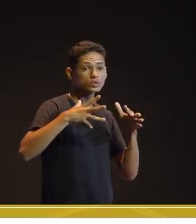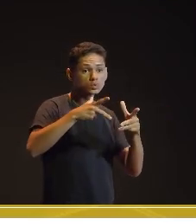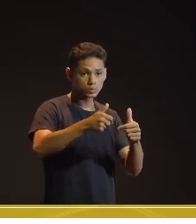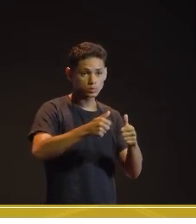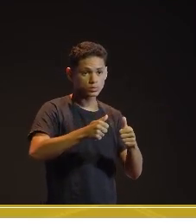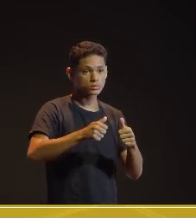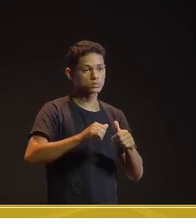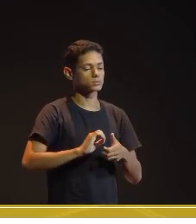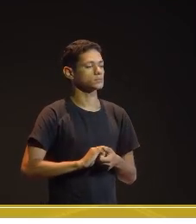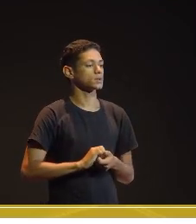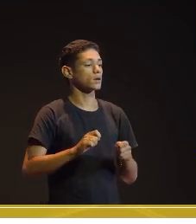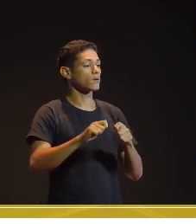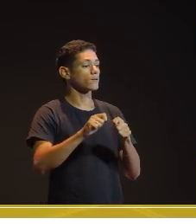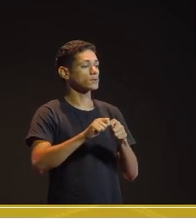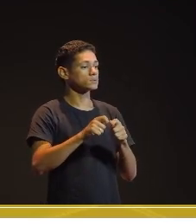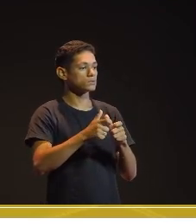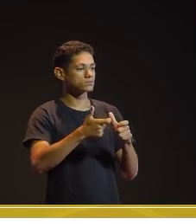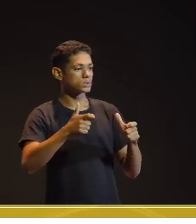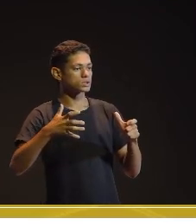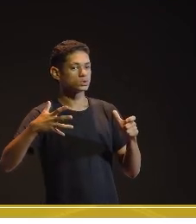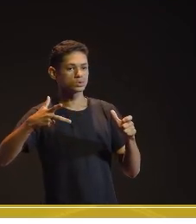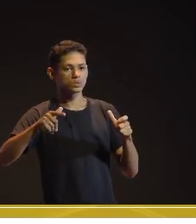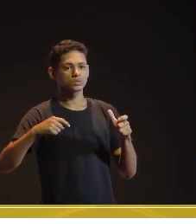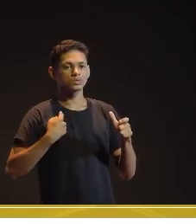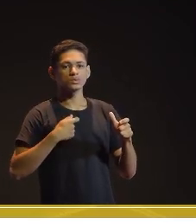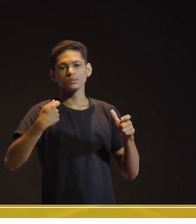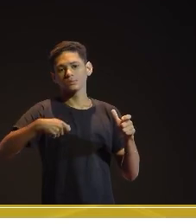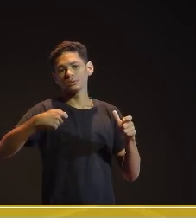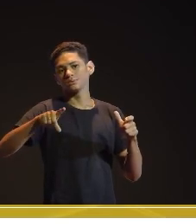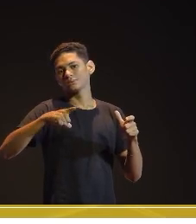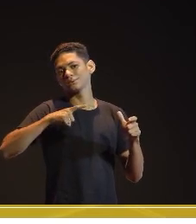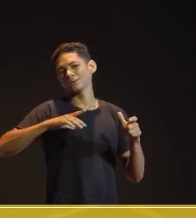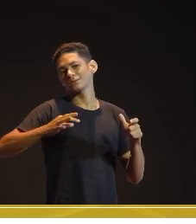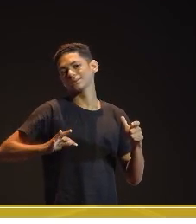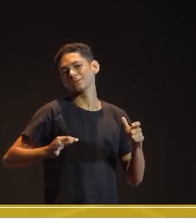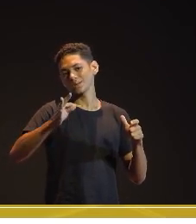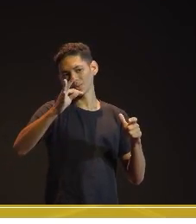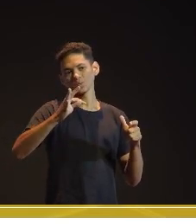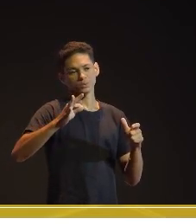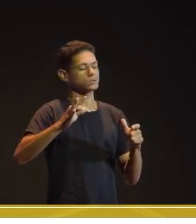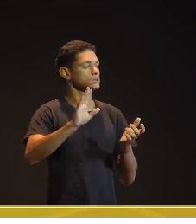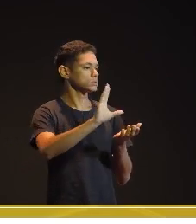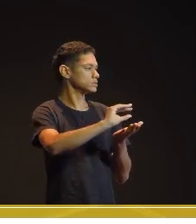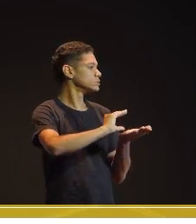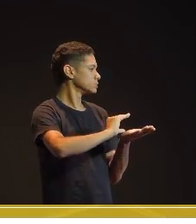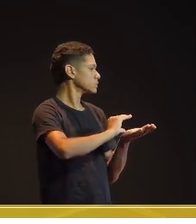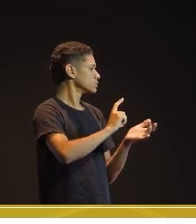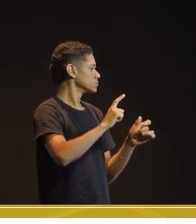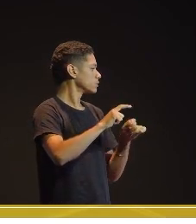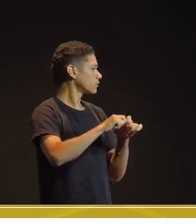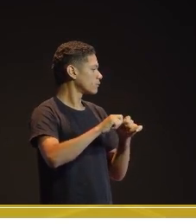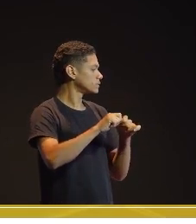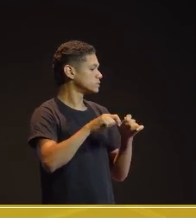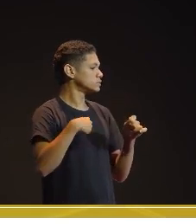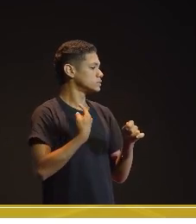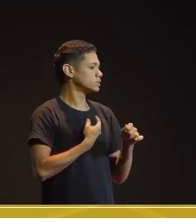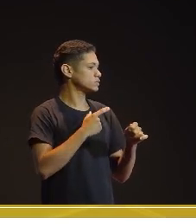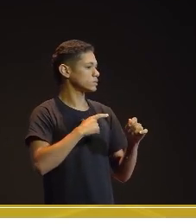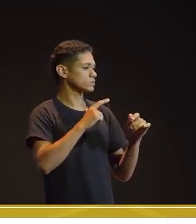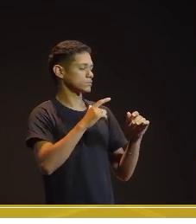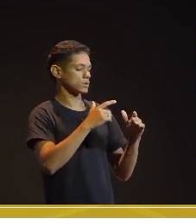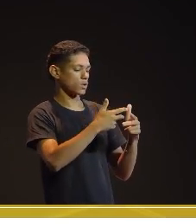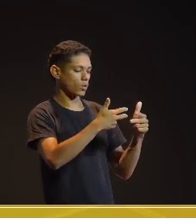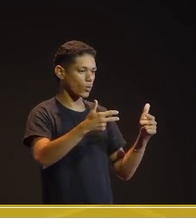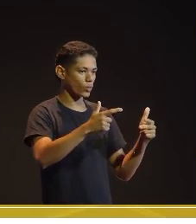todos. E ao fazer uma abertura para todos, a gente vai precisar ter muita tecnologia de dados para que os nossos